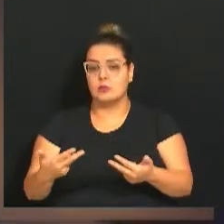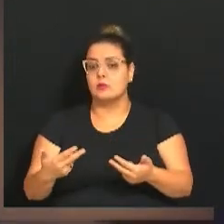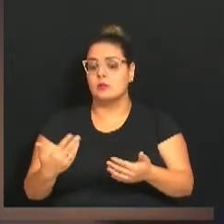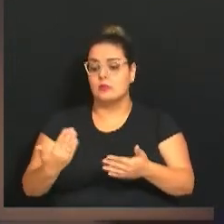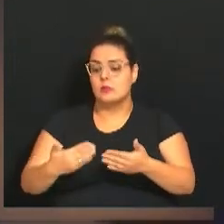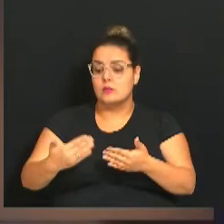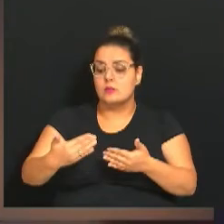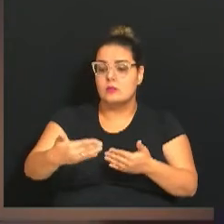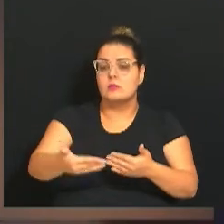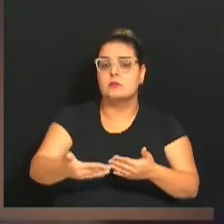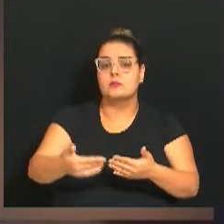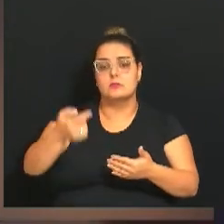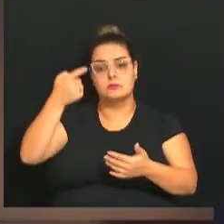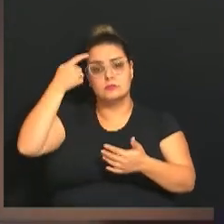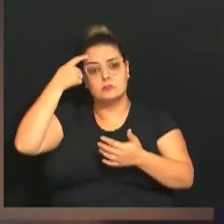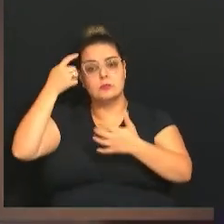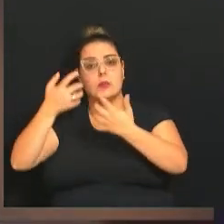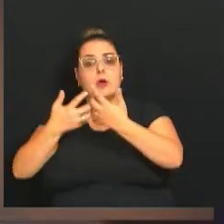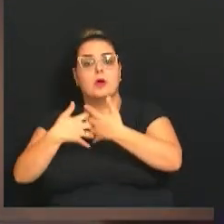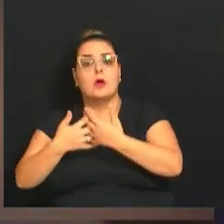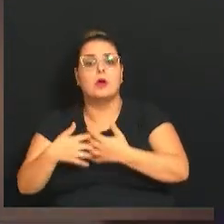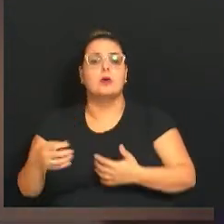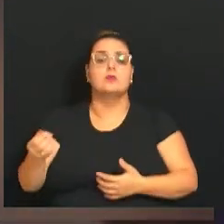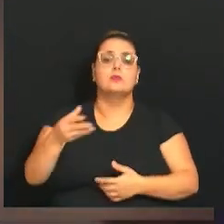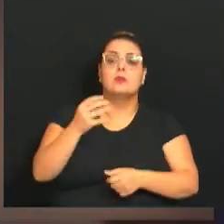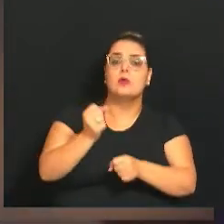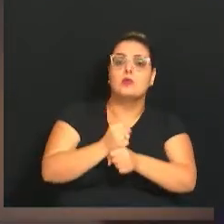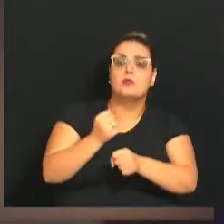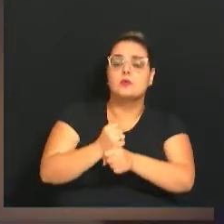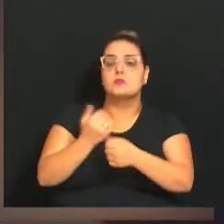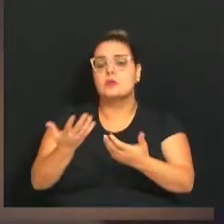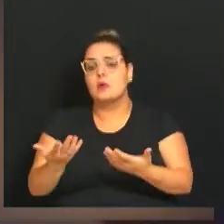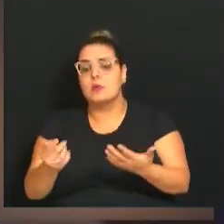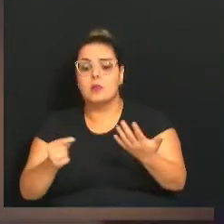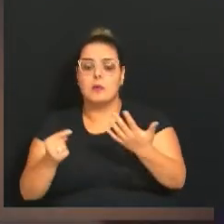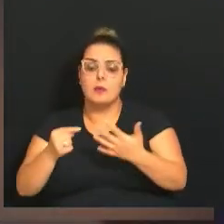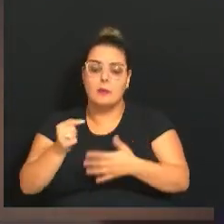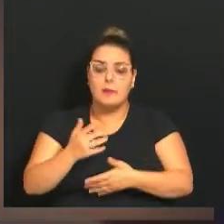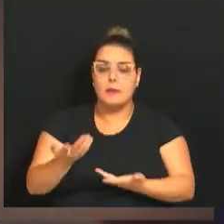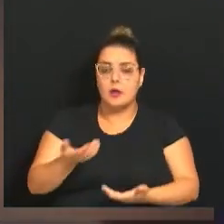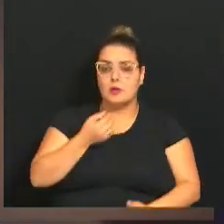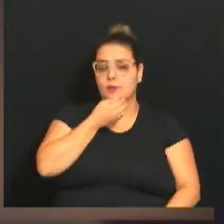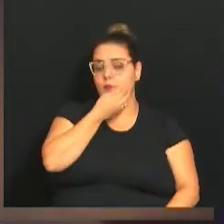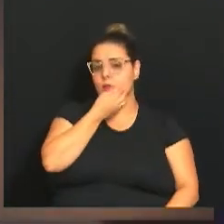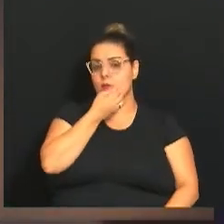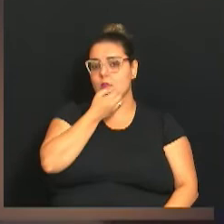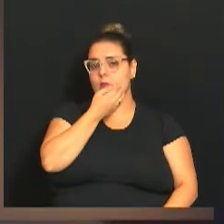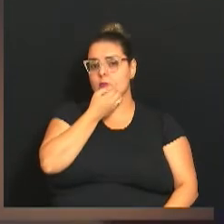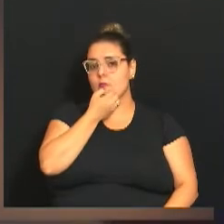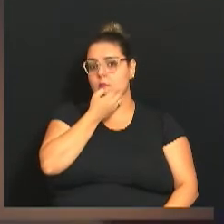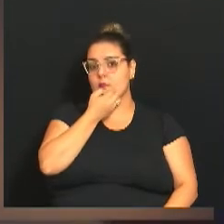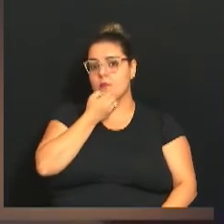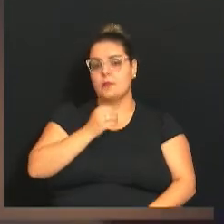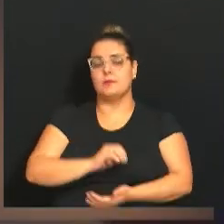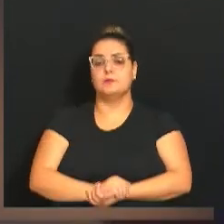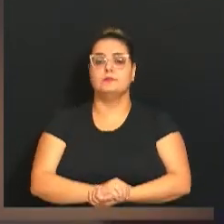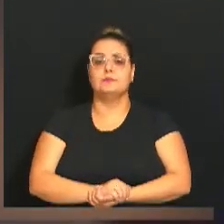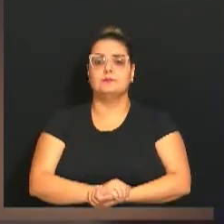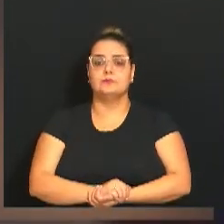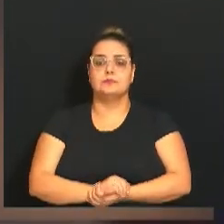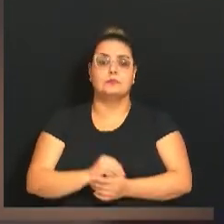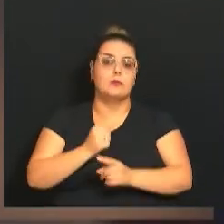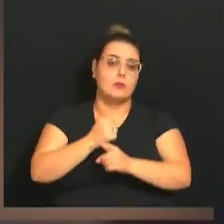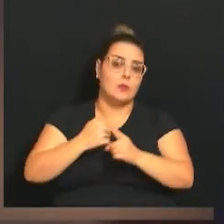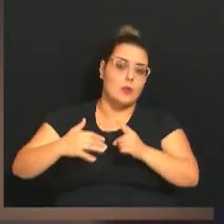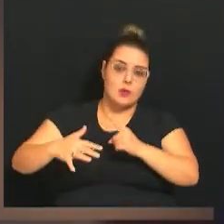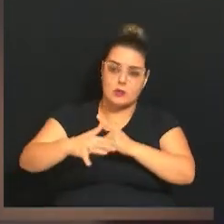uma reflexão de novas obras, enfim, e a sociedade, o